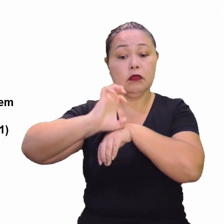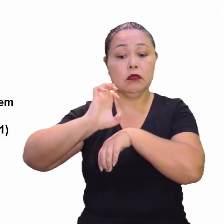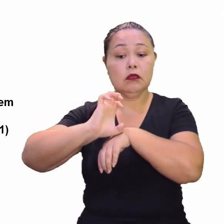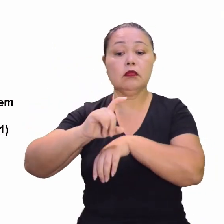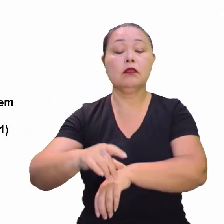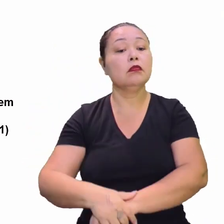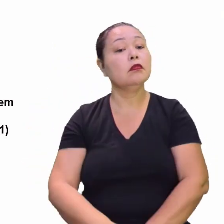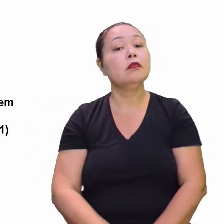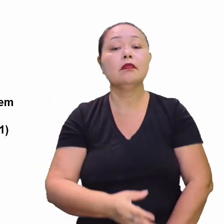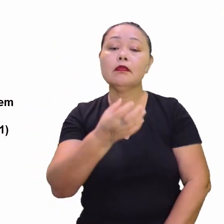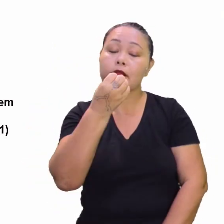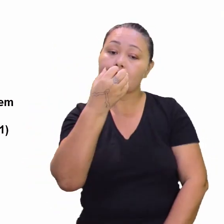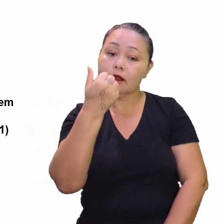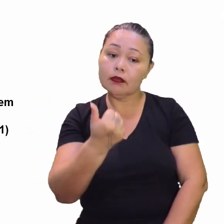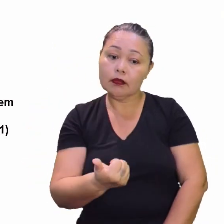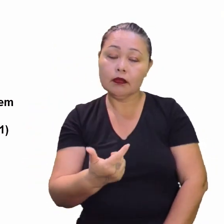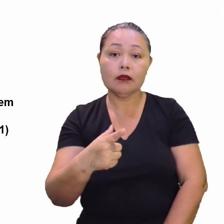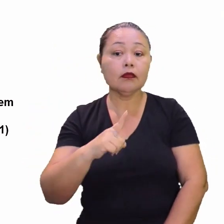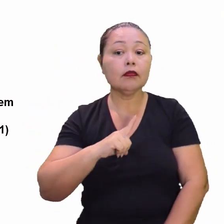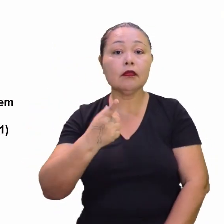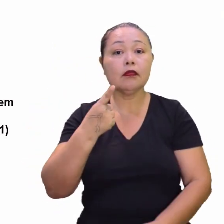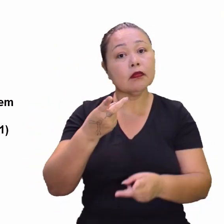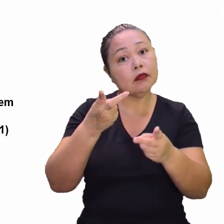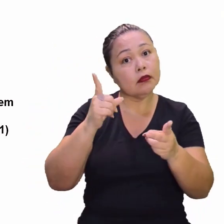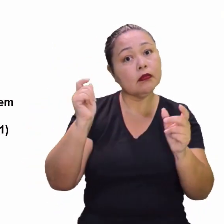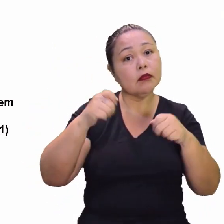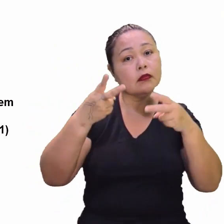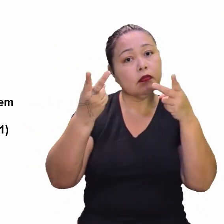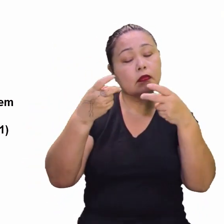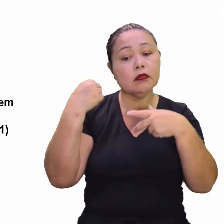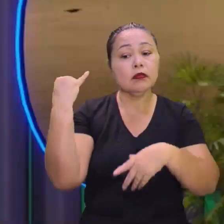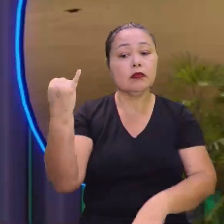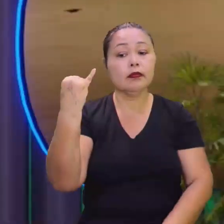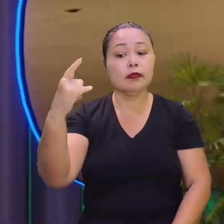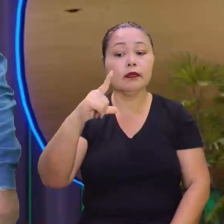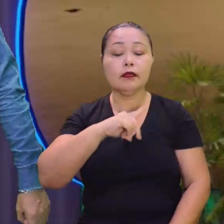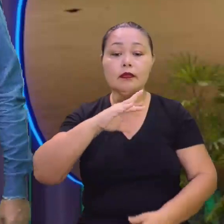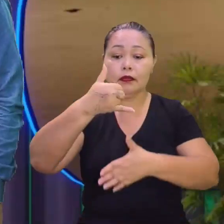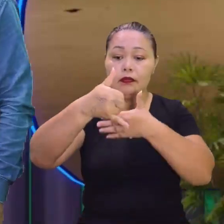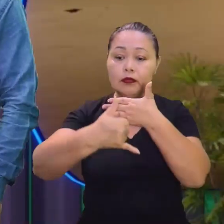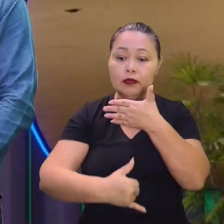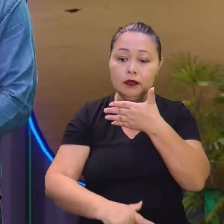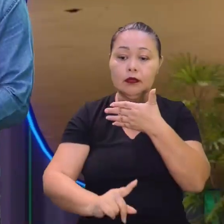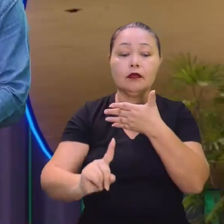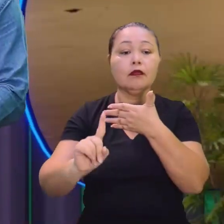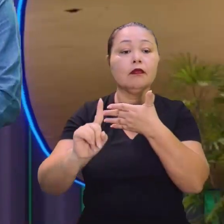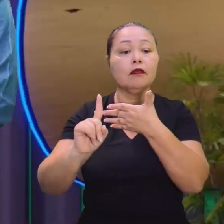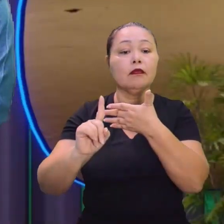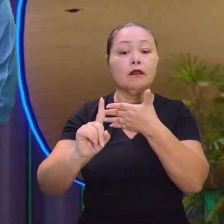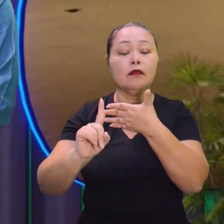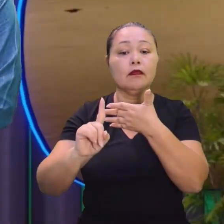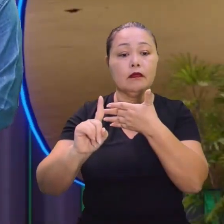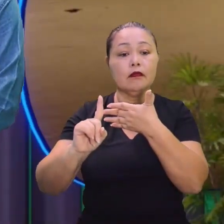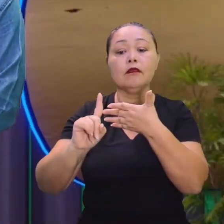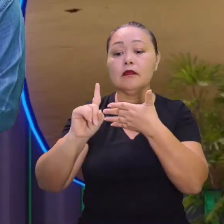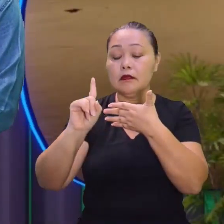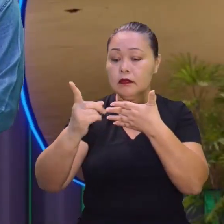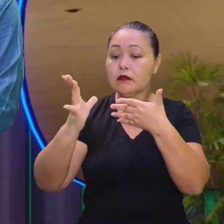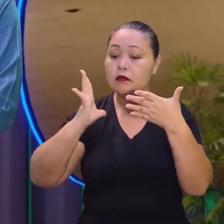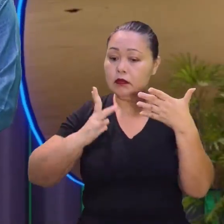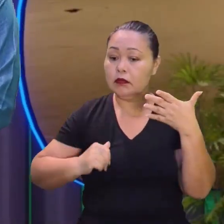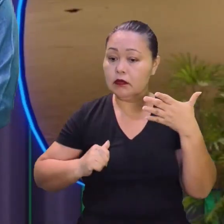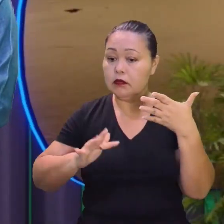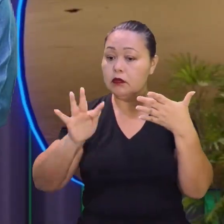em Rondônia. Muito bem. Então aí já deu para perceber que a importância de se ter hidrelétrica. Com certeza, que é uma Energia limpa. fonte